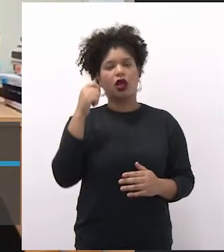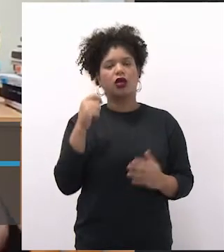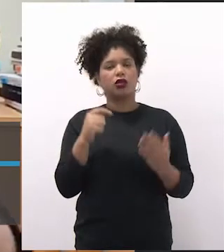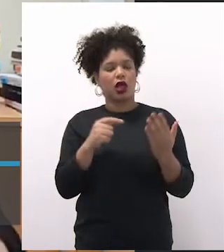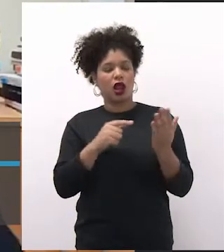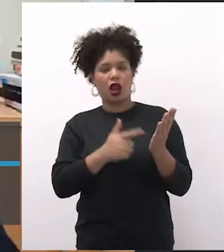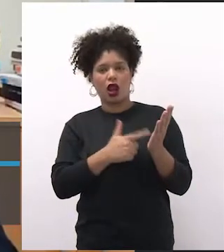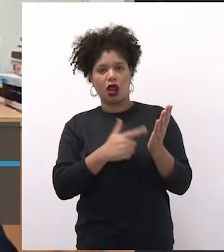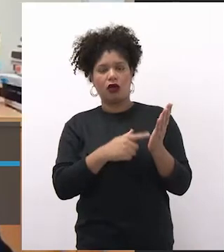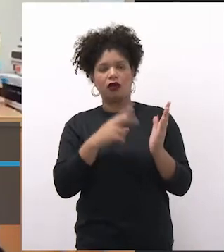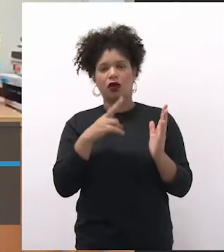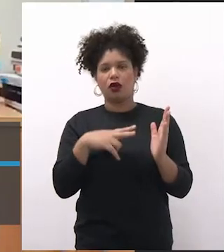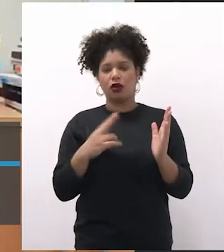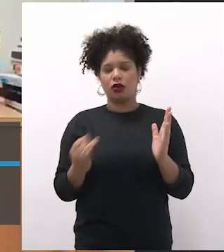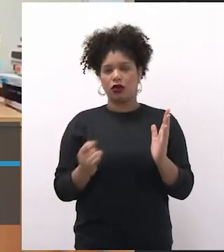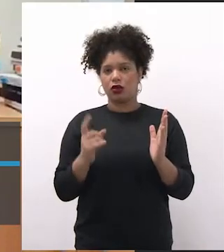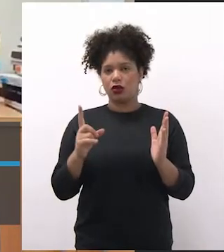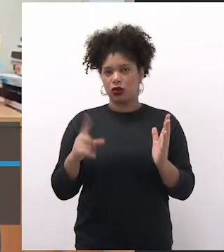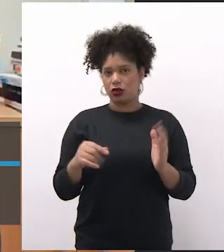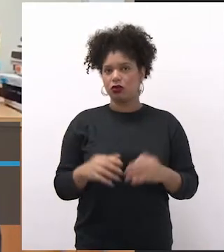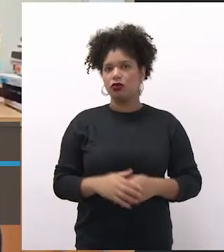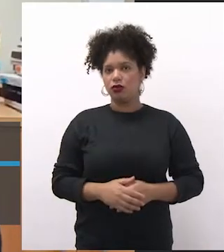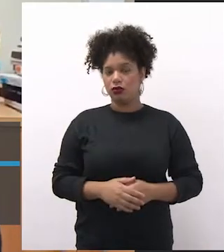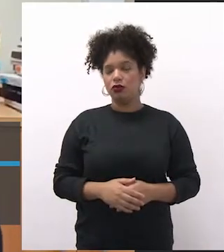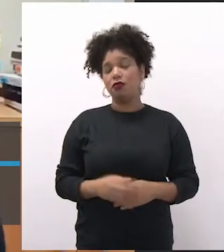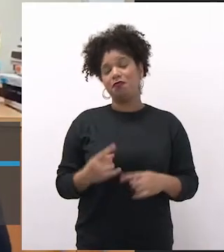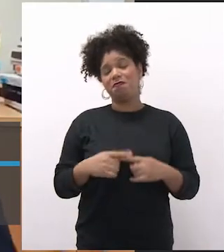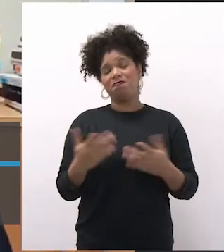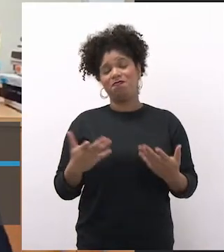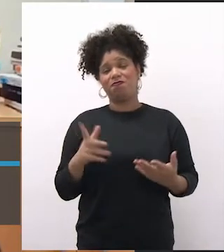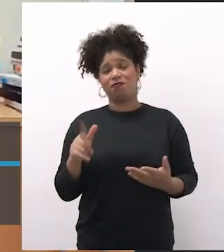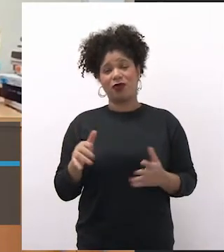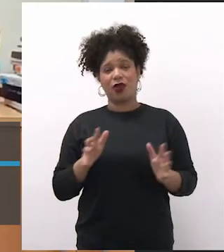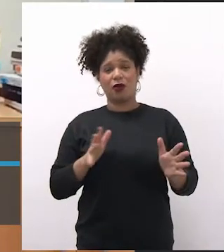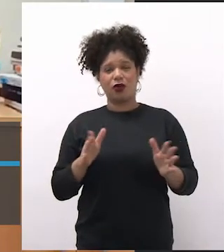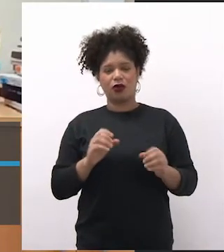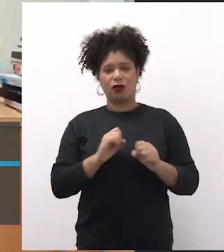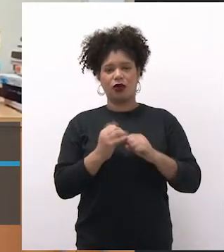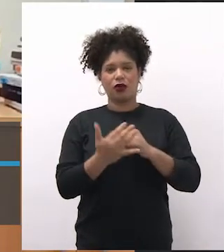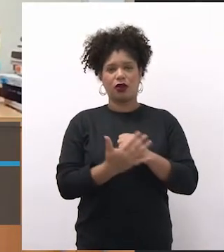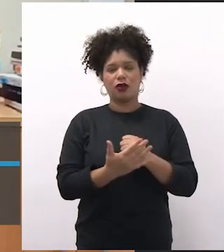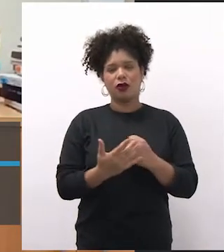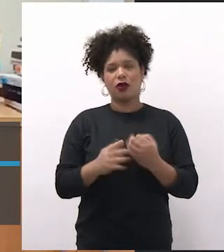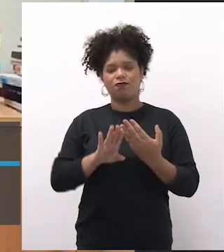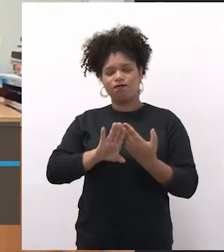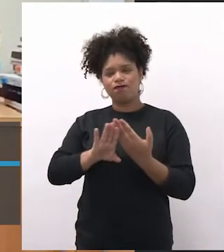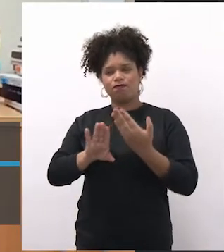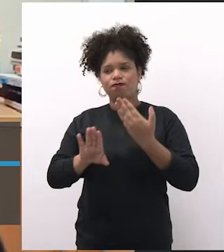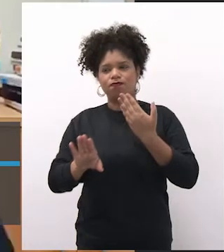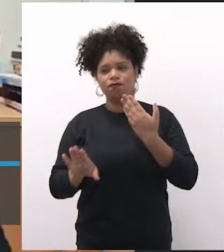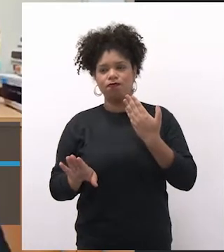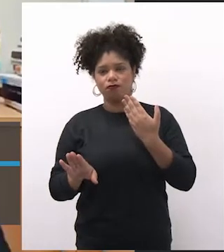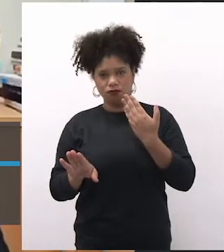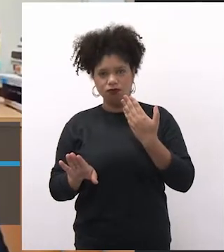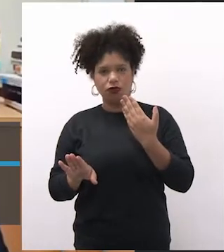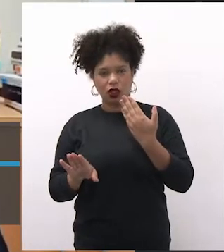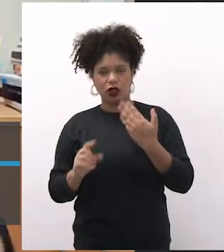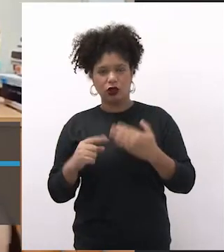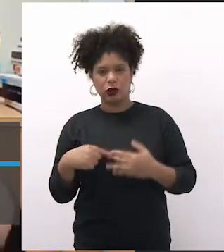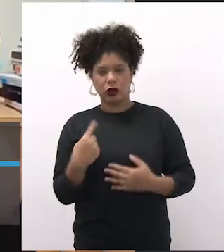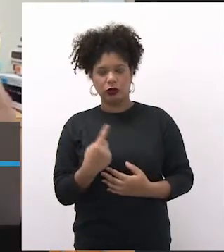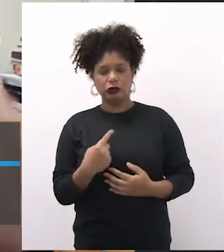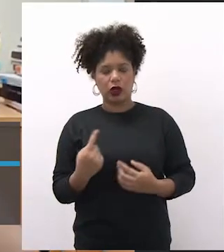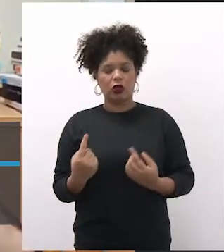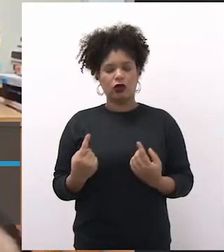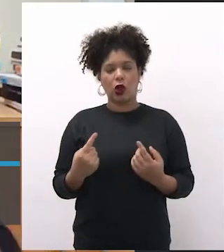a questão da pandemia, do distanciamento, ao mesmo tempo